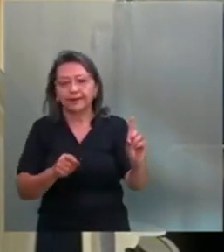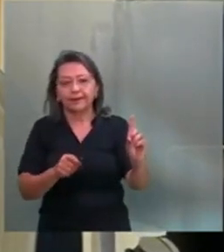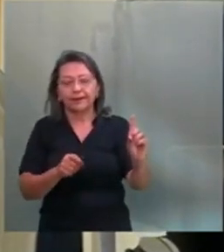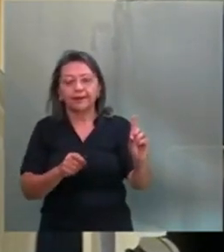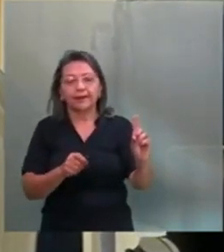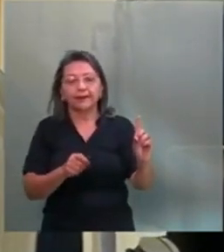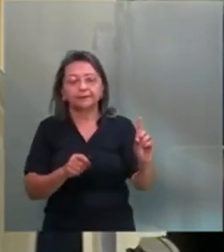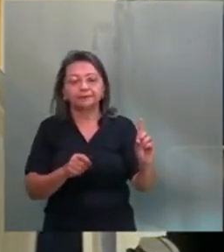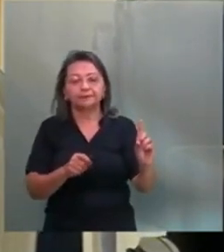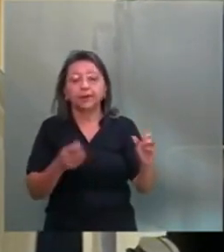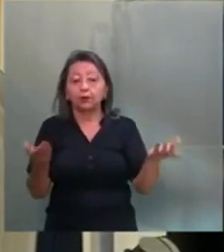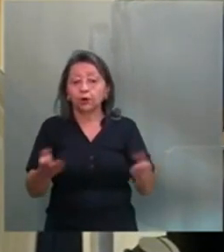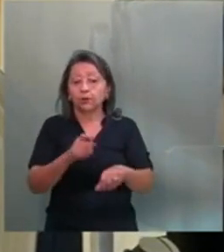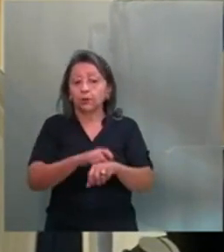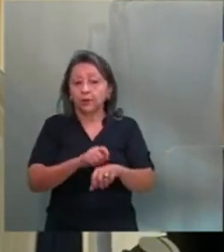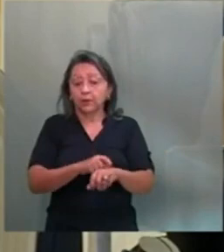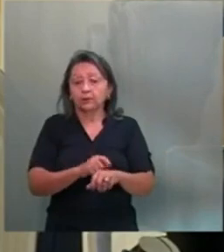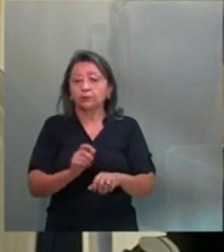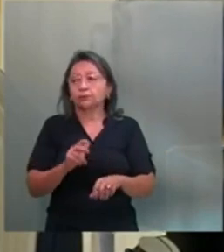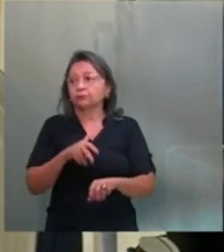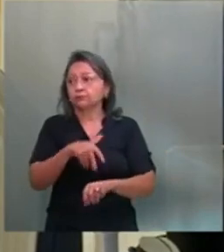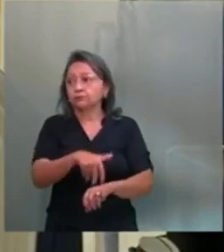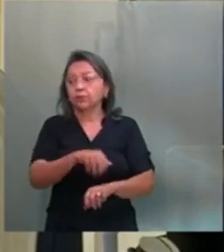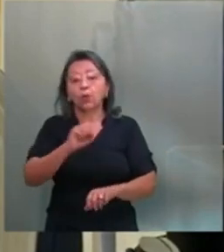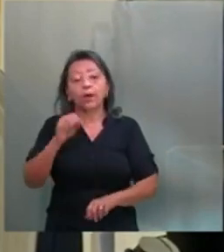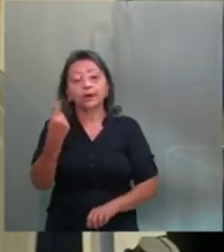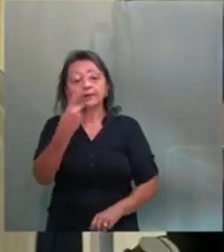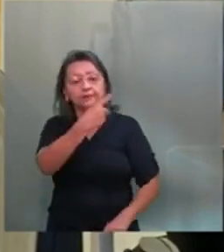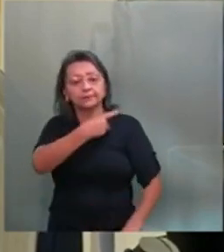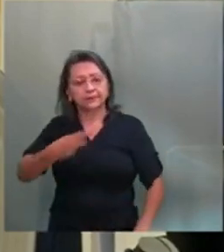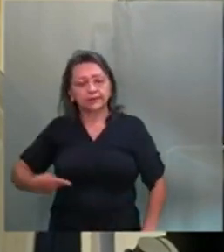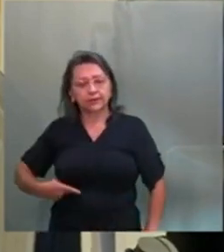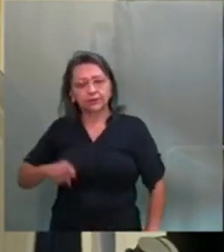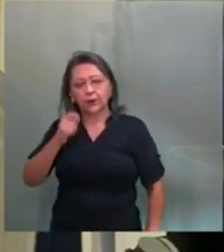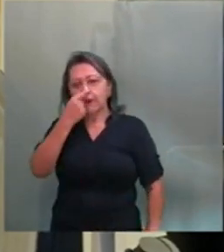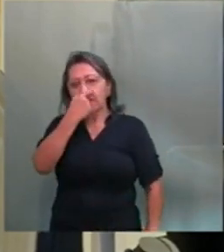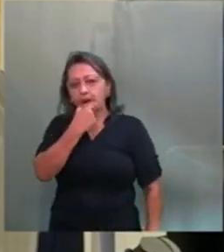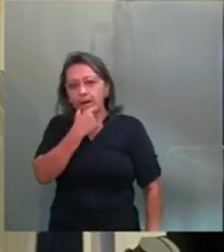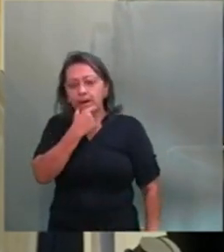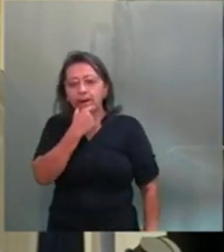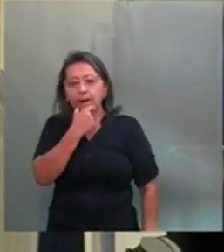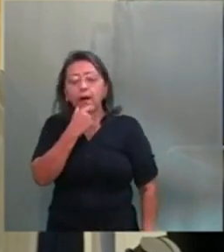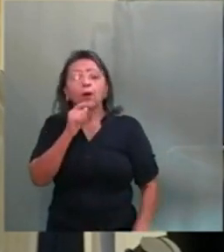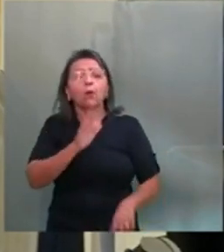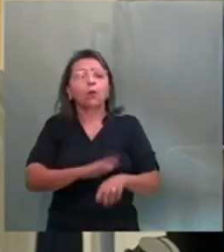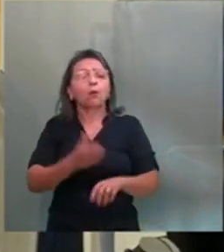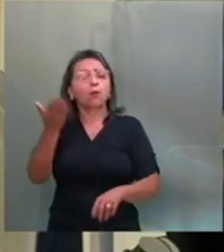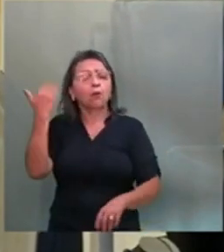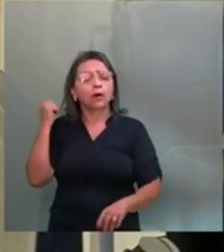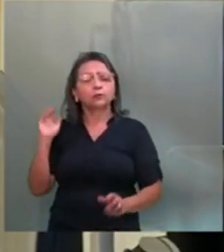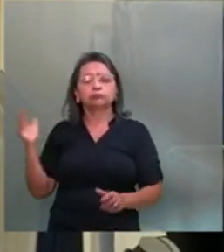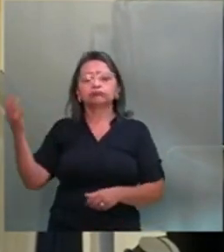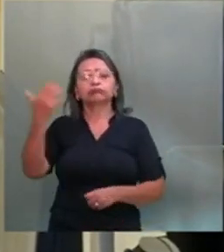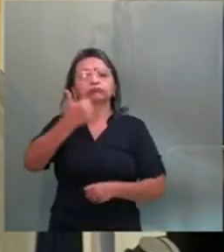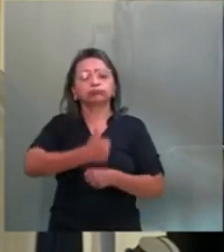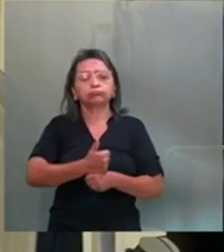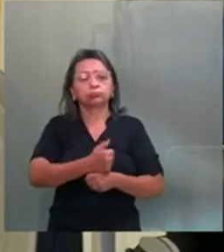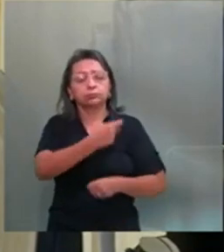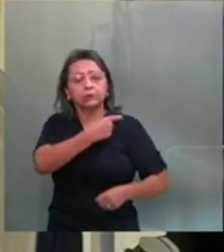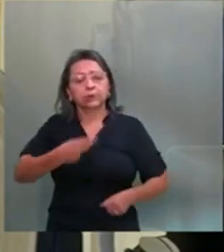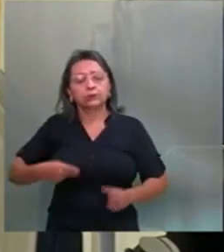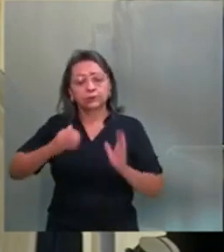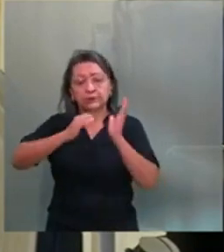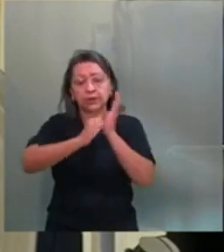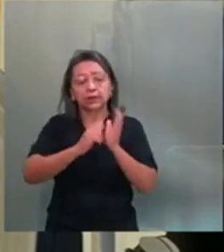as palavras neste momento, minha voz, do ex-presidente José Sarney. Quando assumi a presidência do Senado Federal,